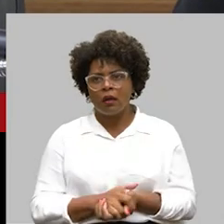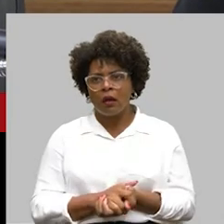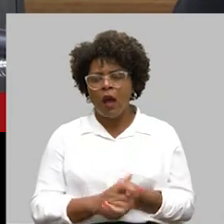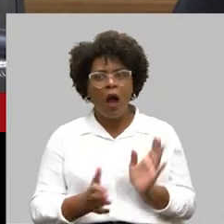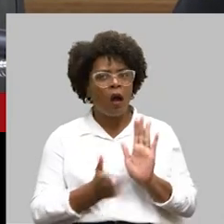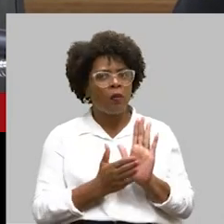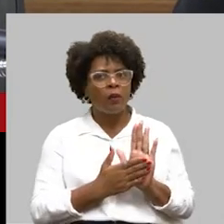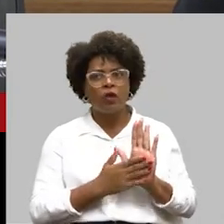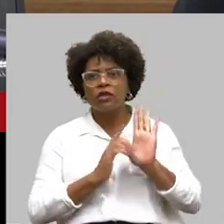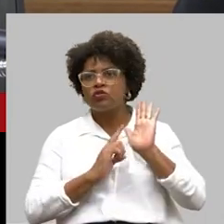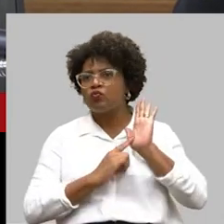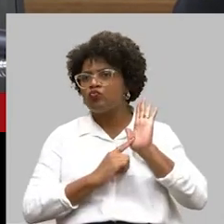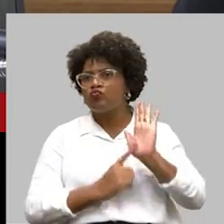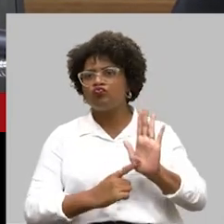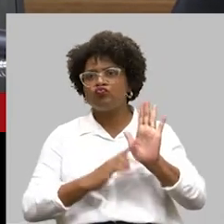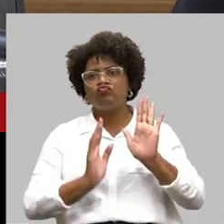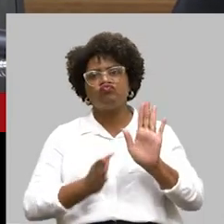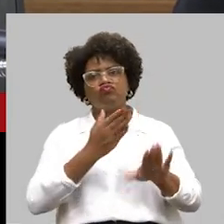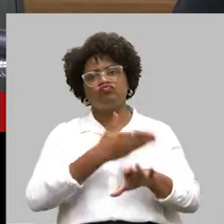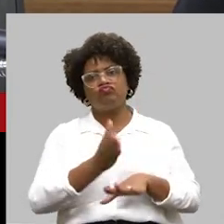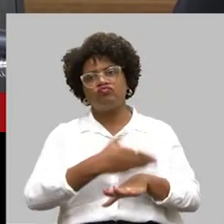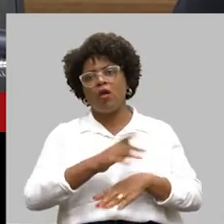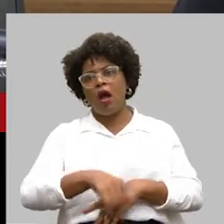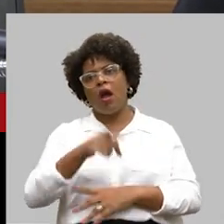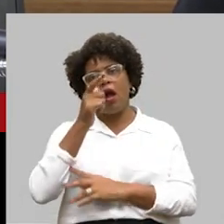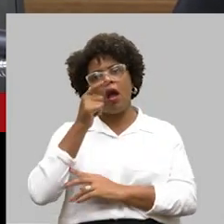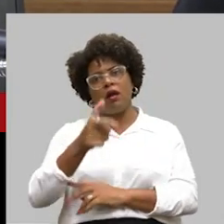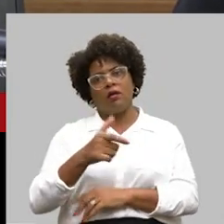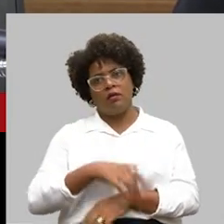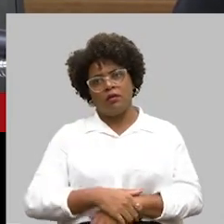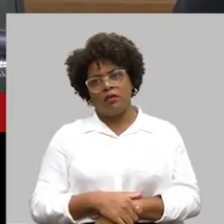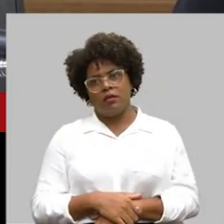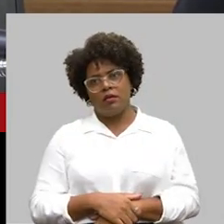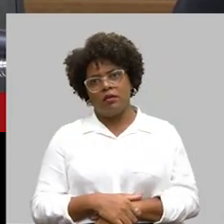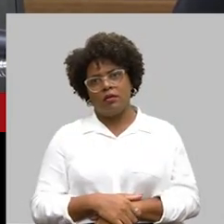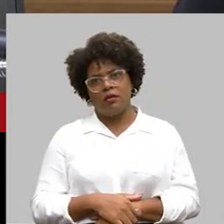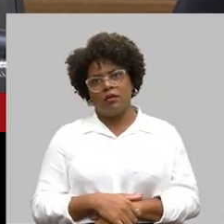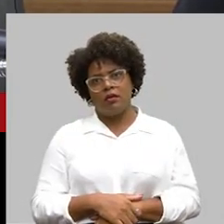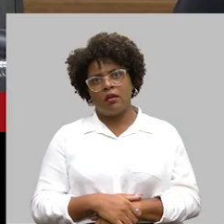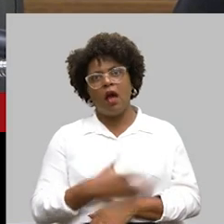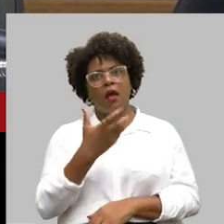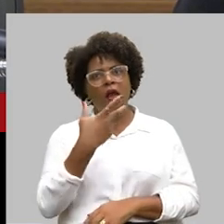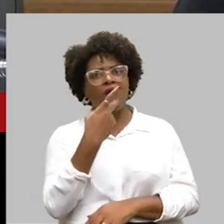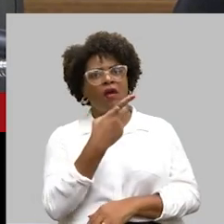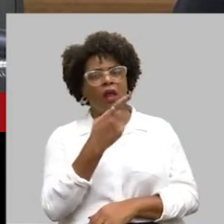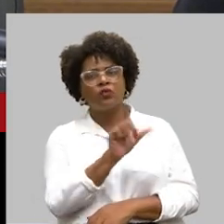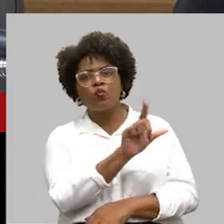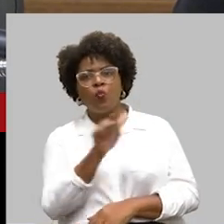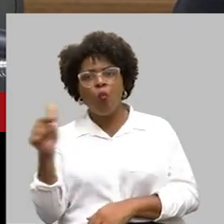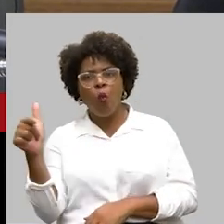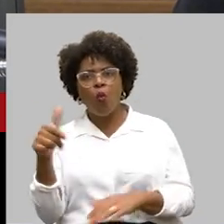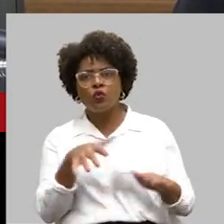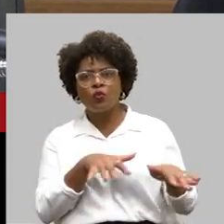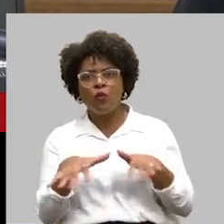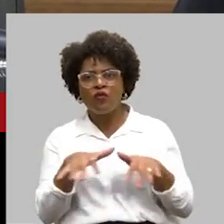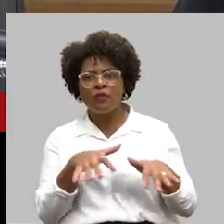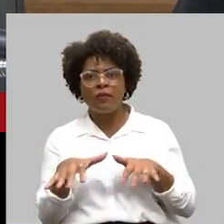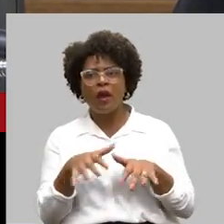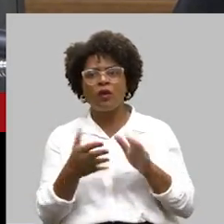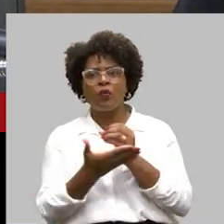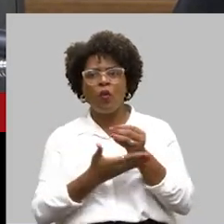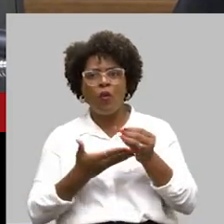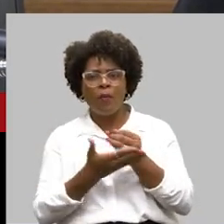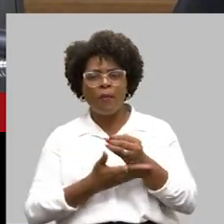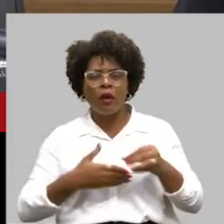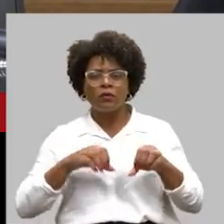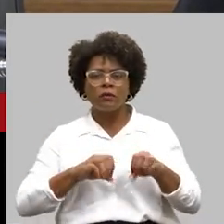prática que é uma proposta bastante interessante quando se quer discutir um outro desenvolvimento baseado na educação do campo como disse a professora